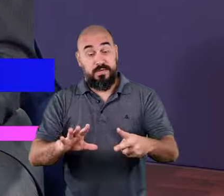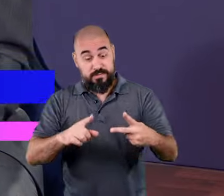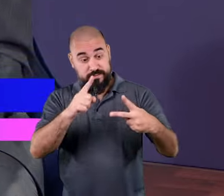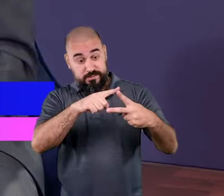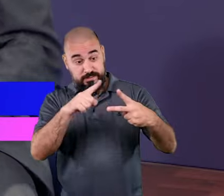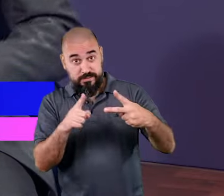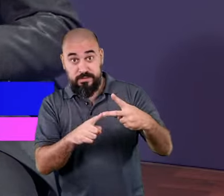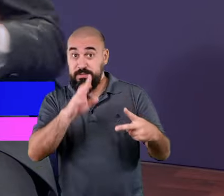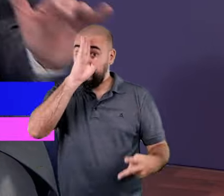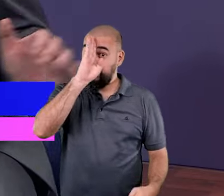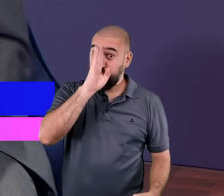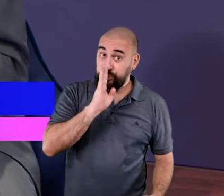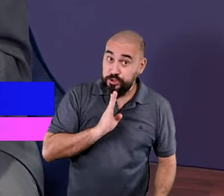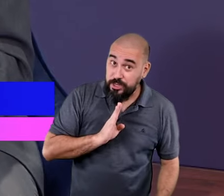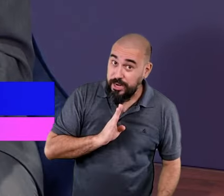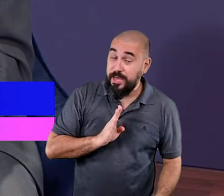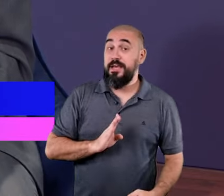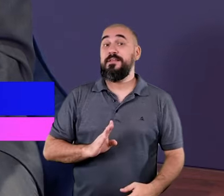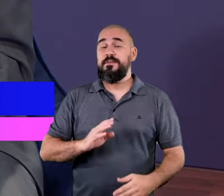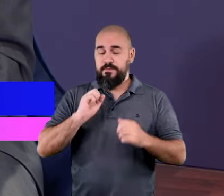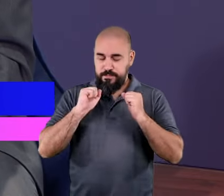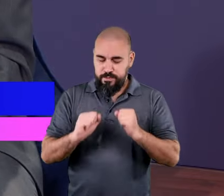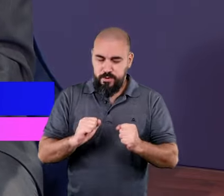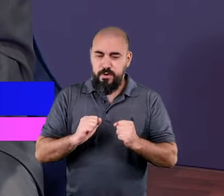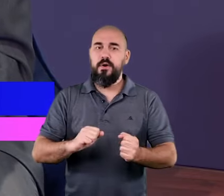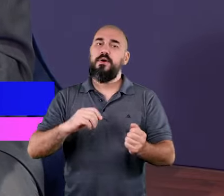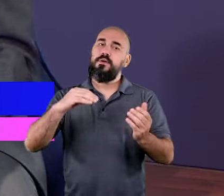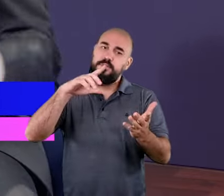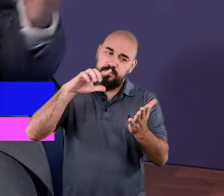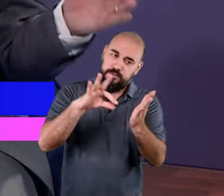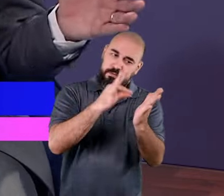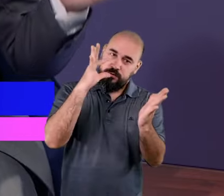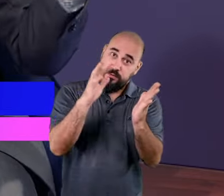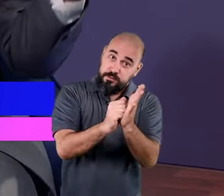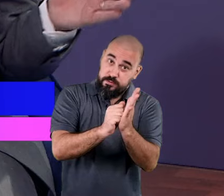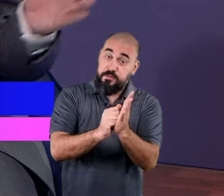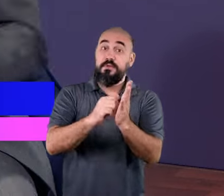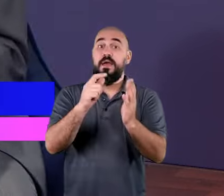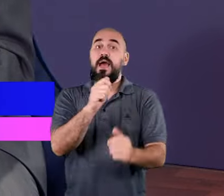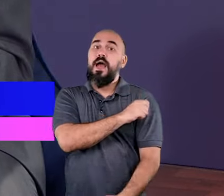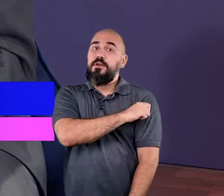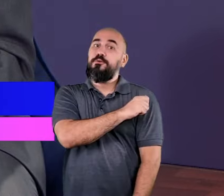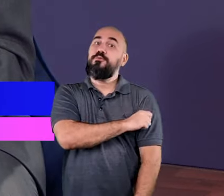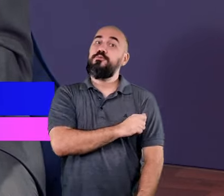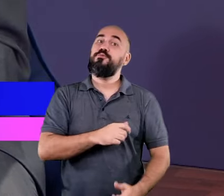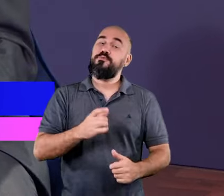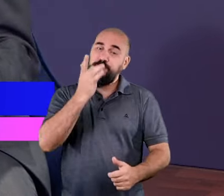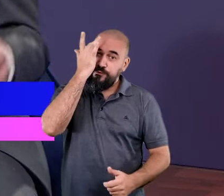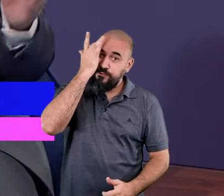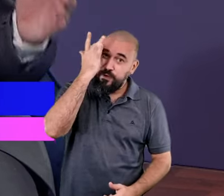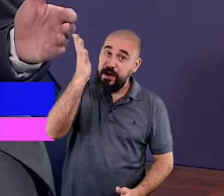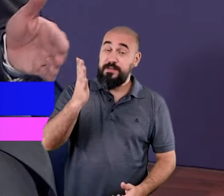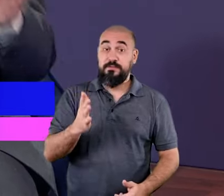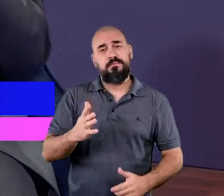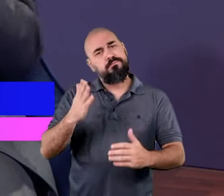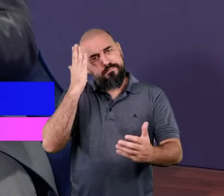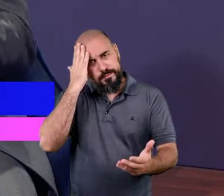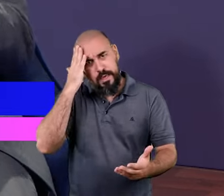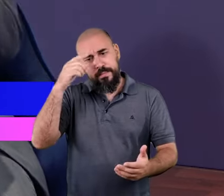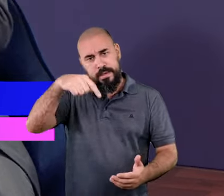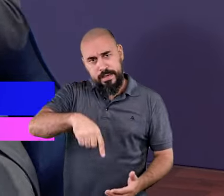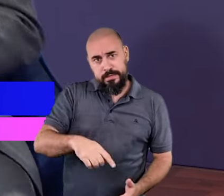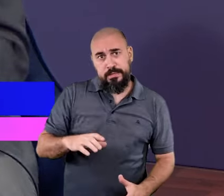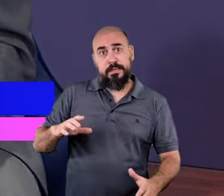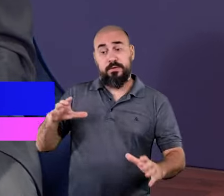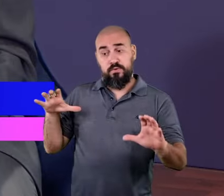da Esperança, que são fundamentais para a manutenção de tudo aquilo que nós fazemos, como rádio,